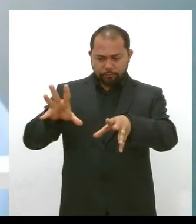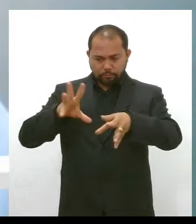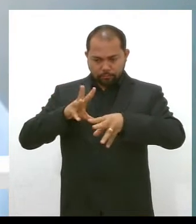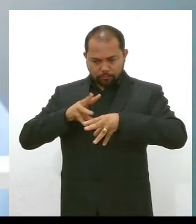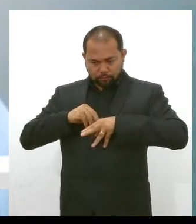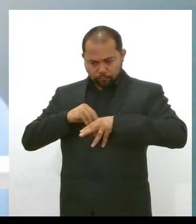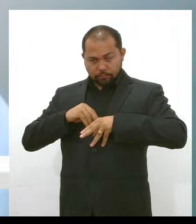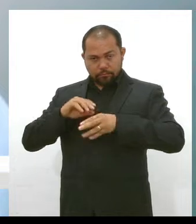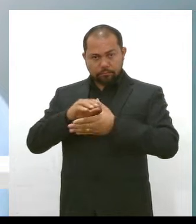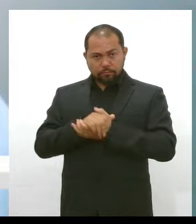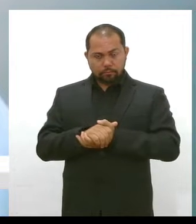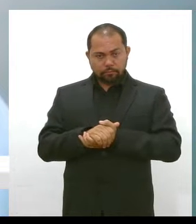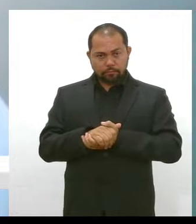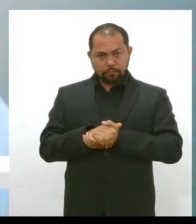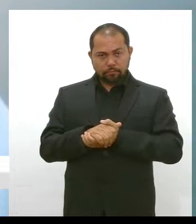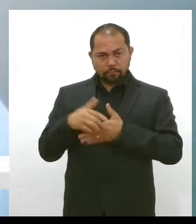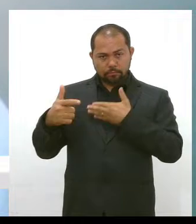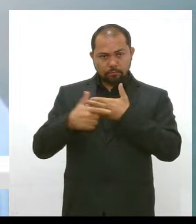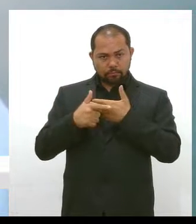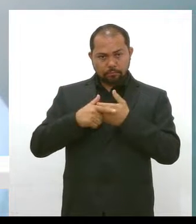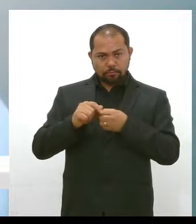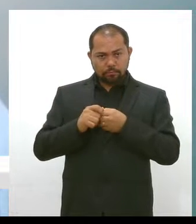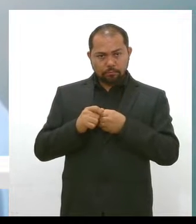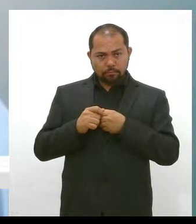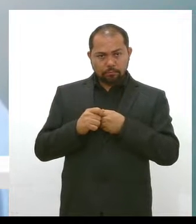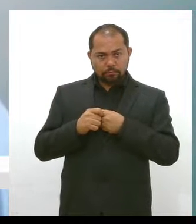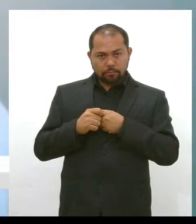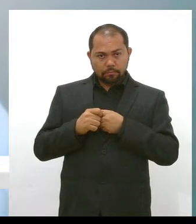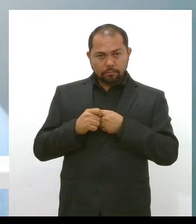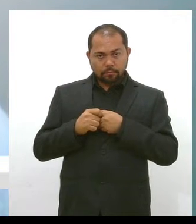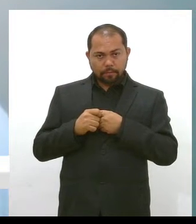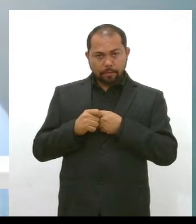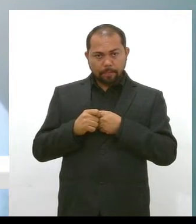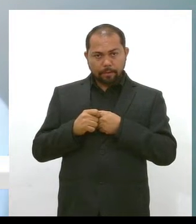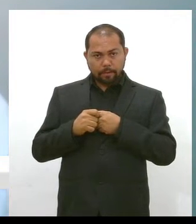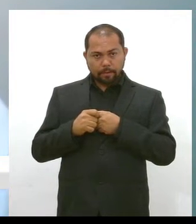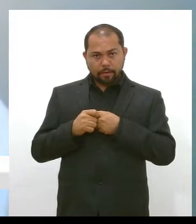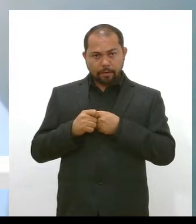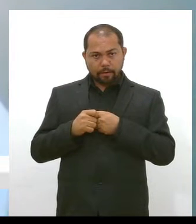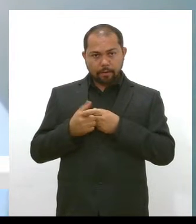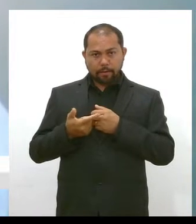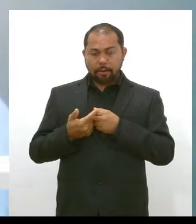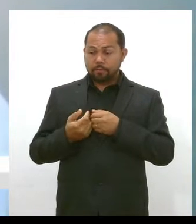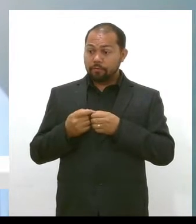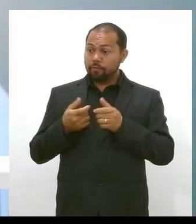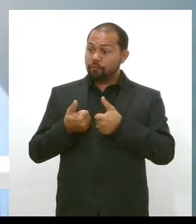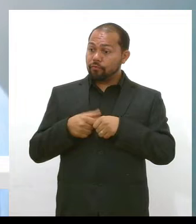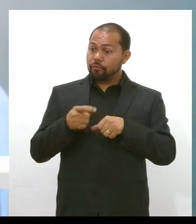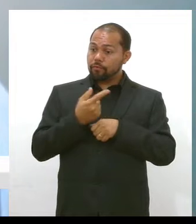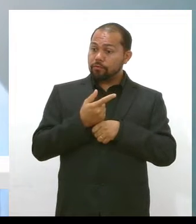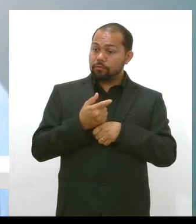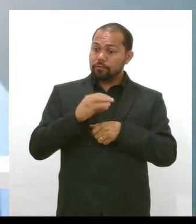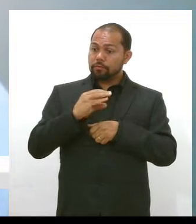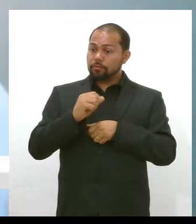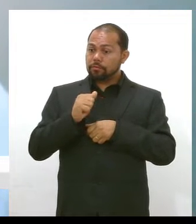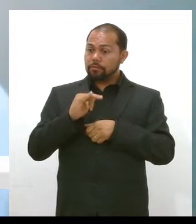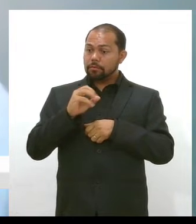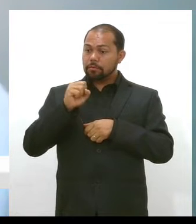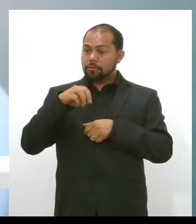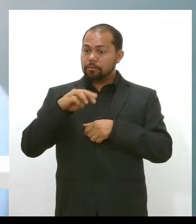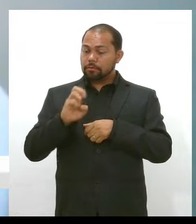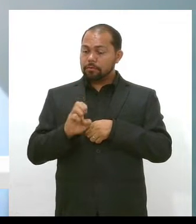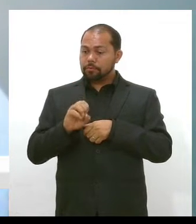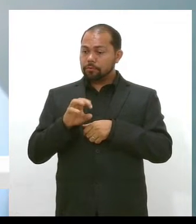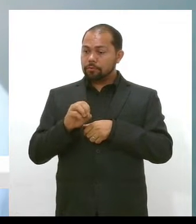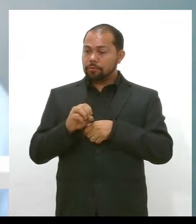para o CAISME o atendimento secundário, ou seja, assistência, aquilo que